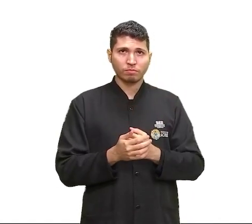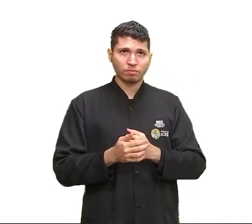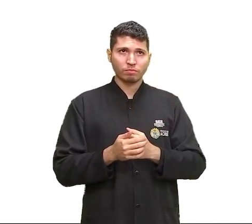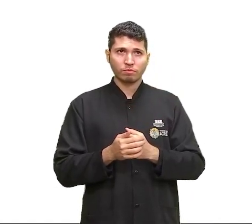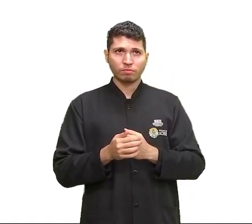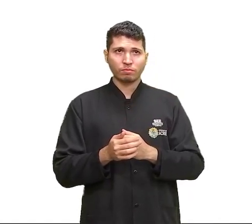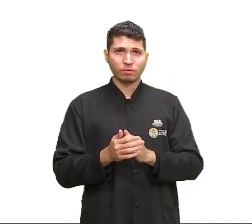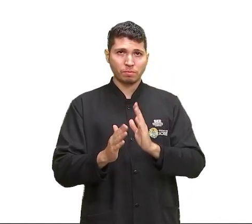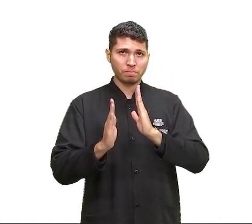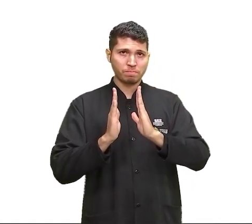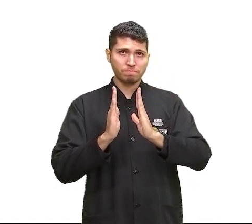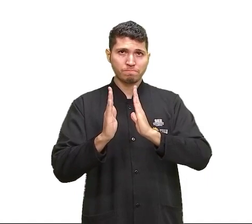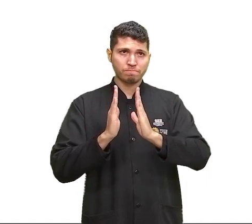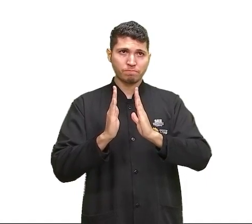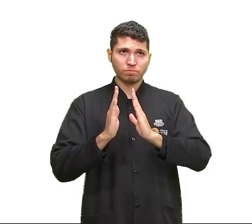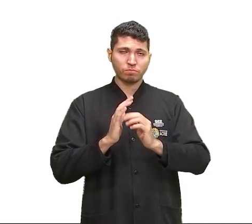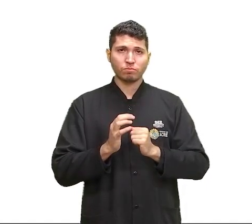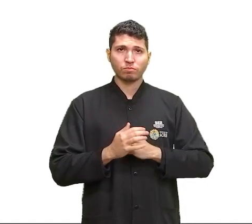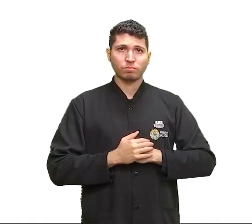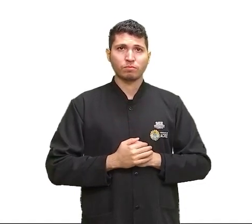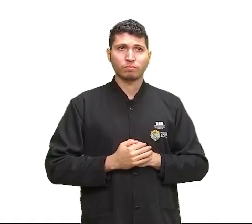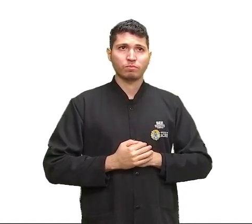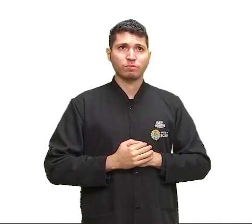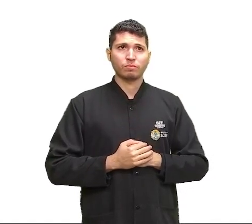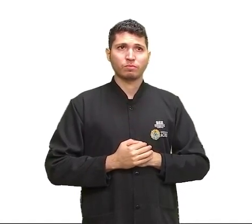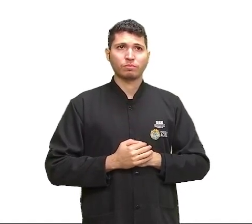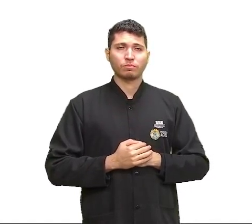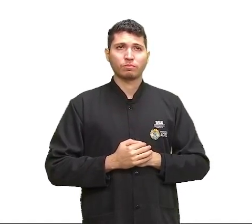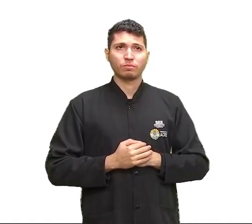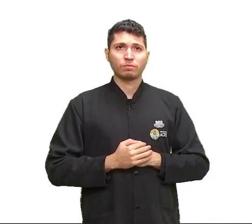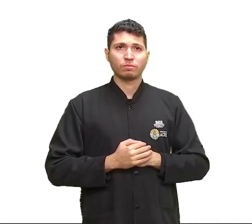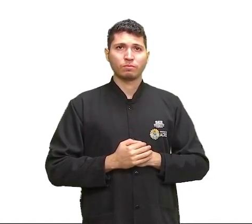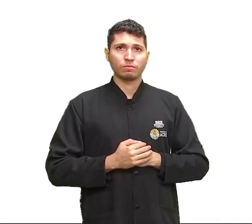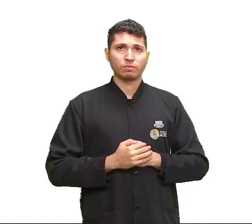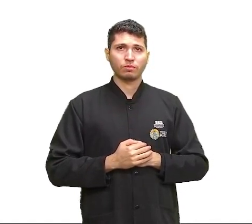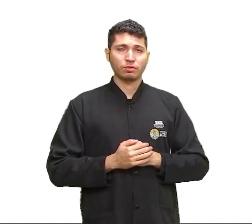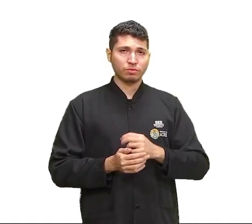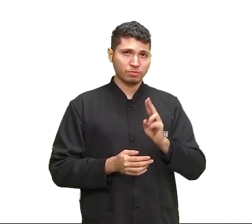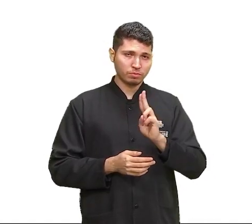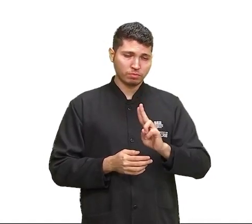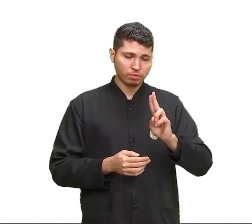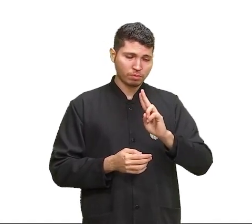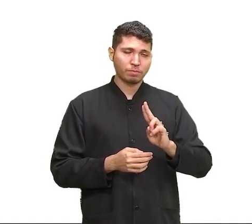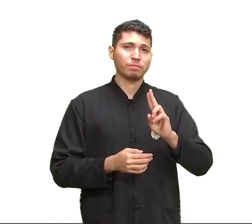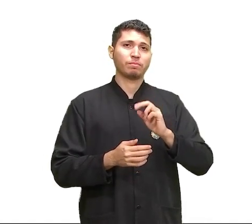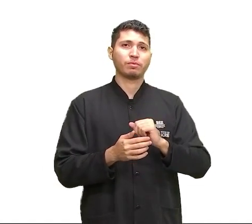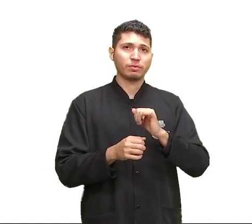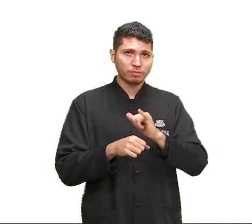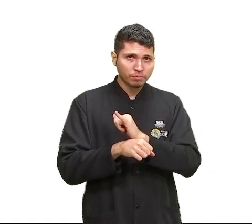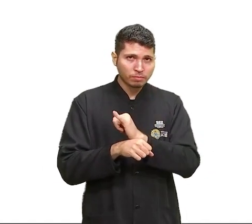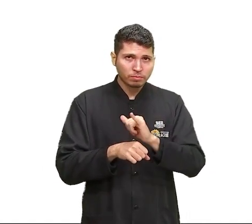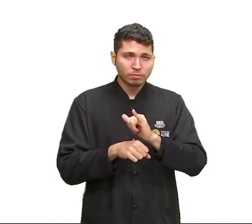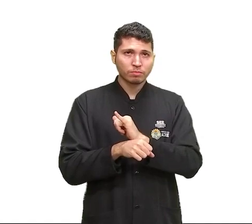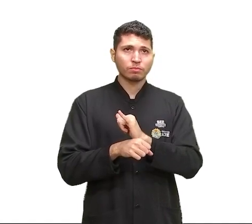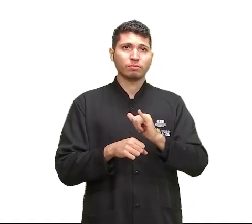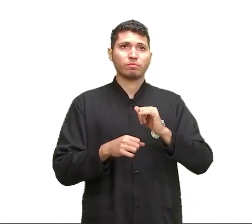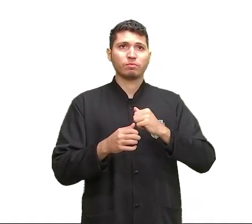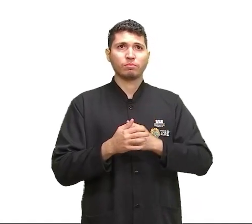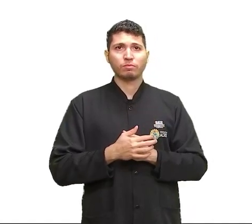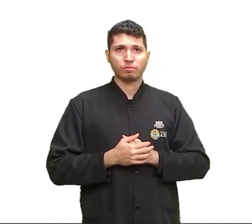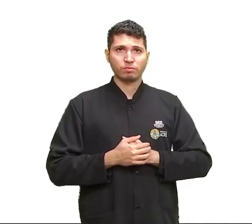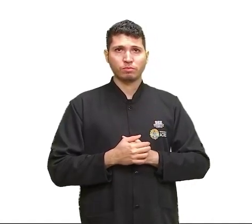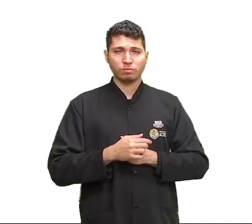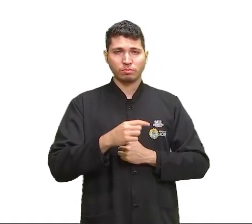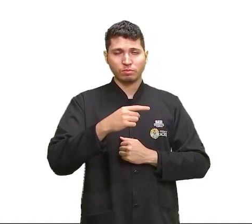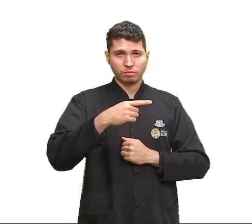em paralelo e o resistor 3 em série. Então, primeiro a gente usa aquele macete, produto pela soma, e depois a